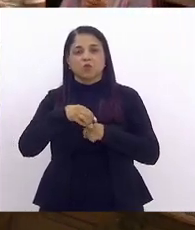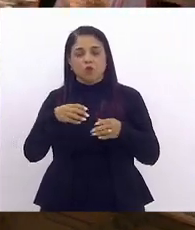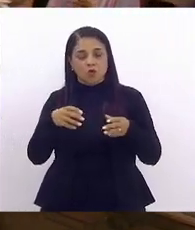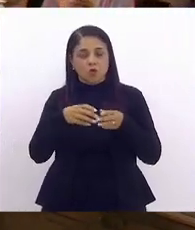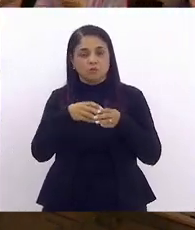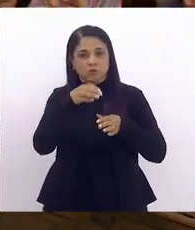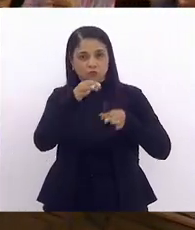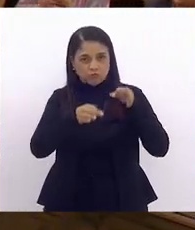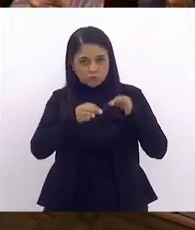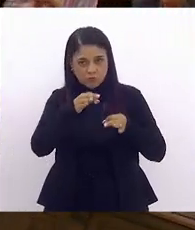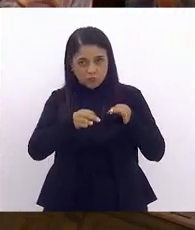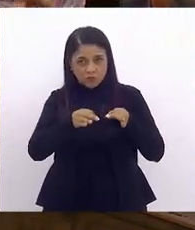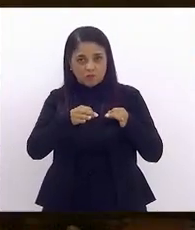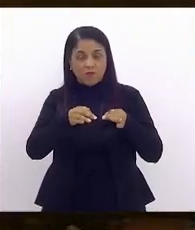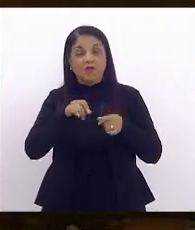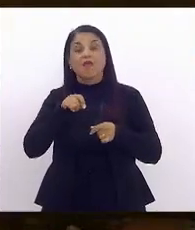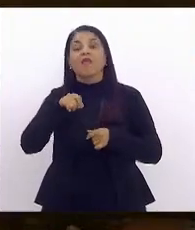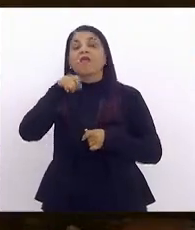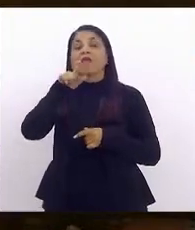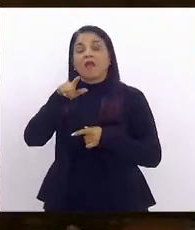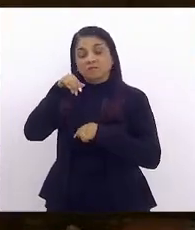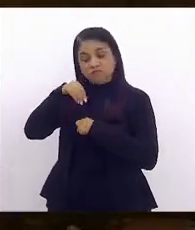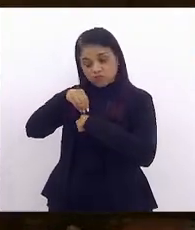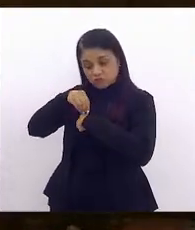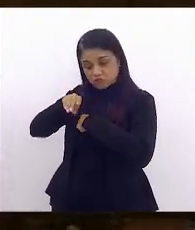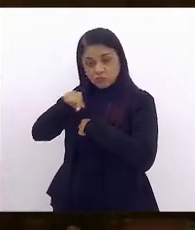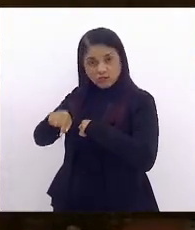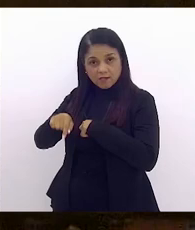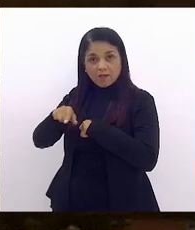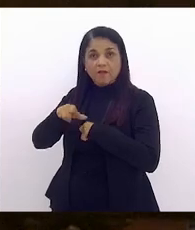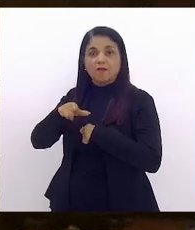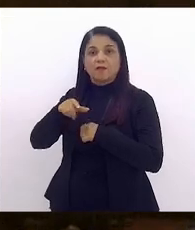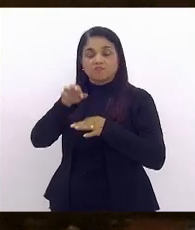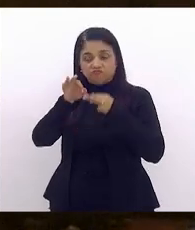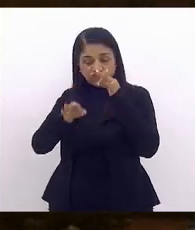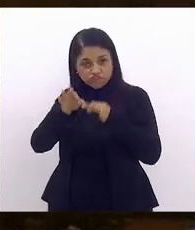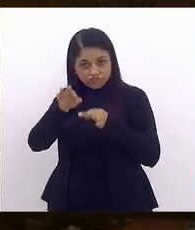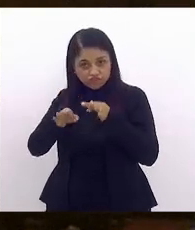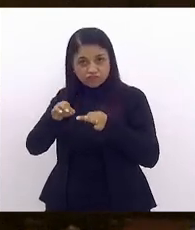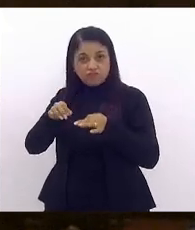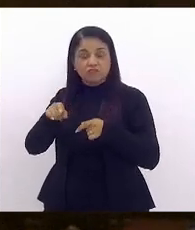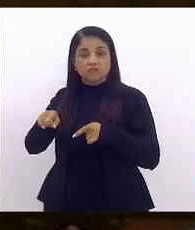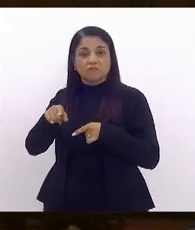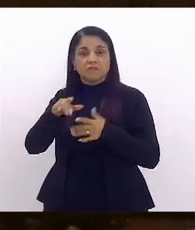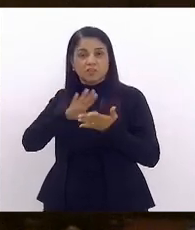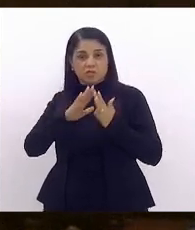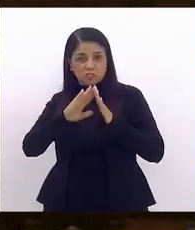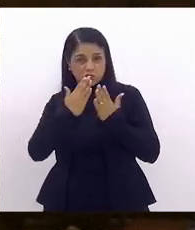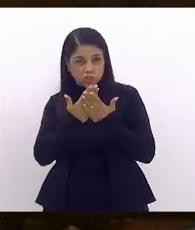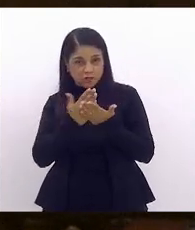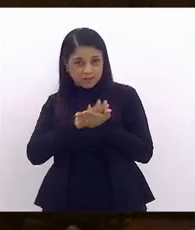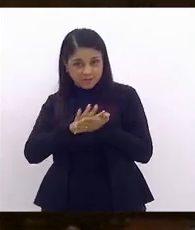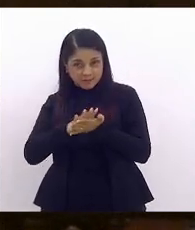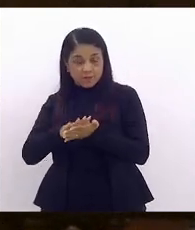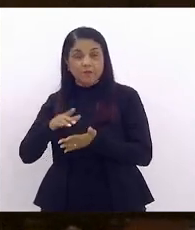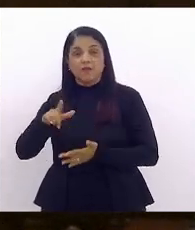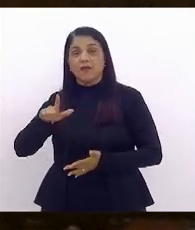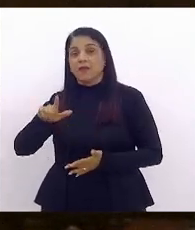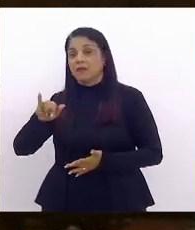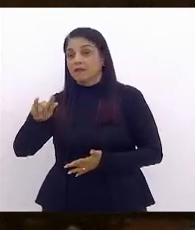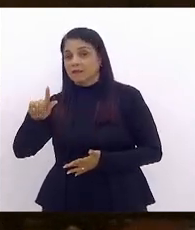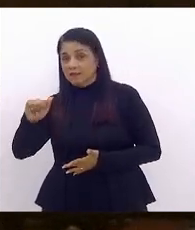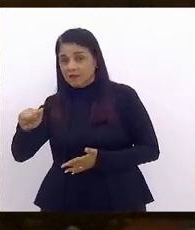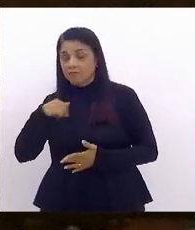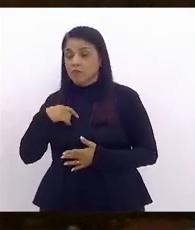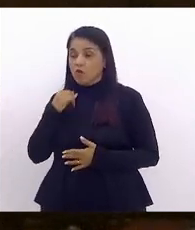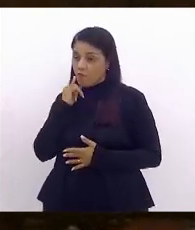ligas. E o prefeito foi correto comigo nisso. Na nossa mensagem, alertei a ele que isso